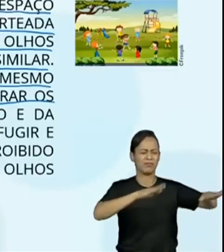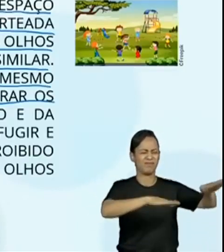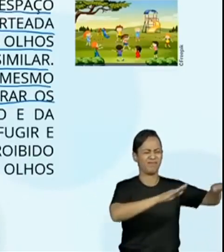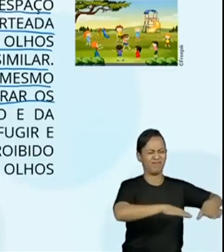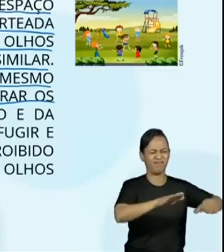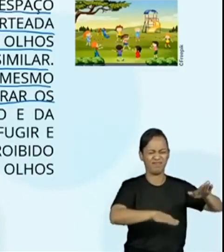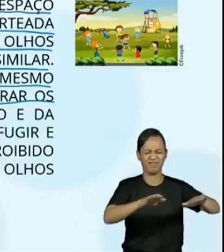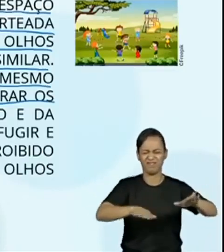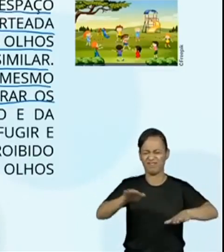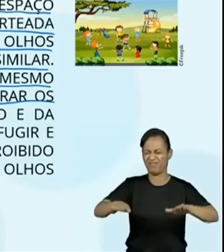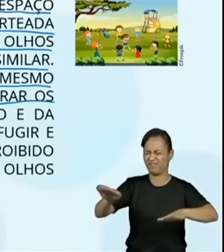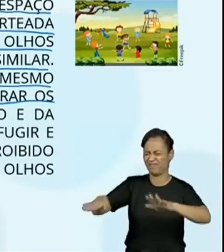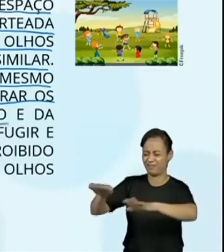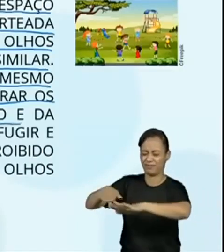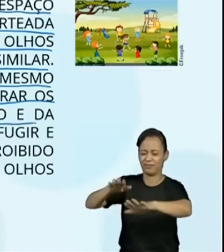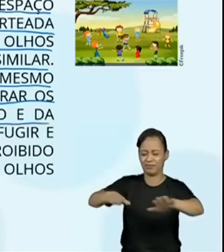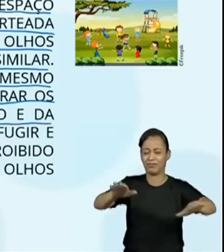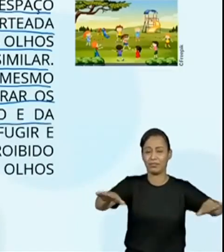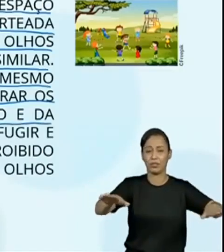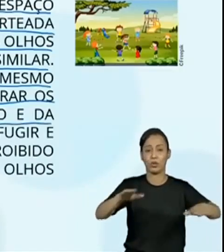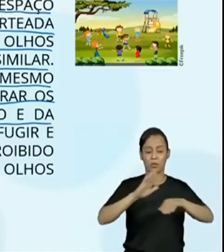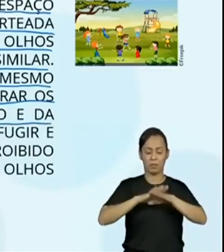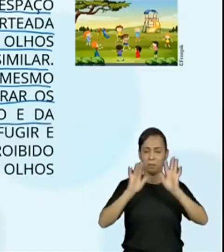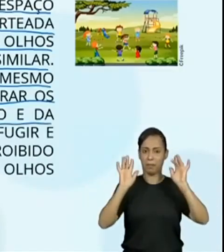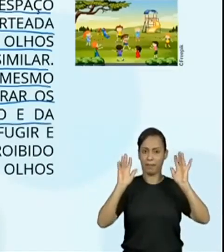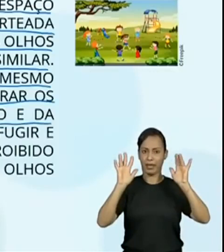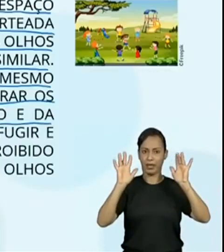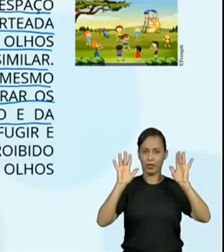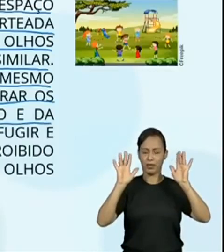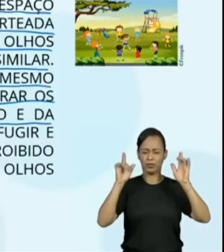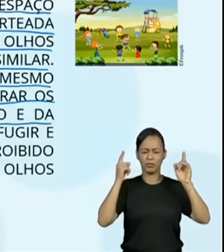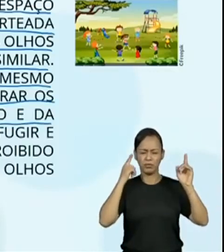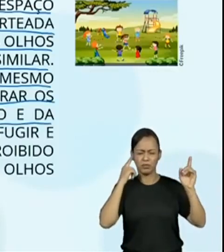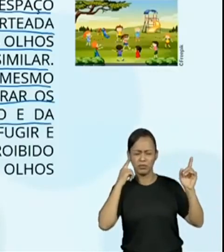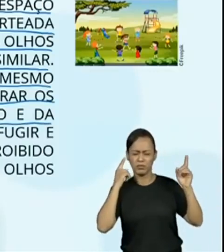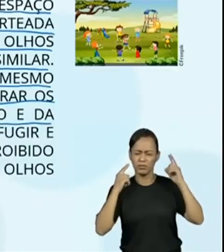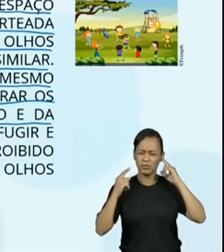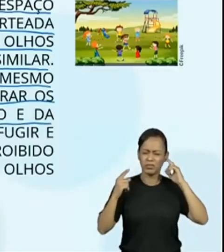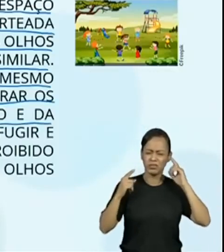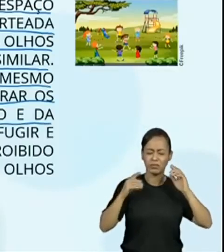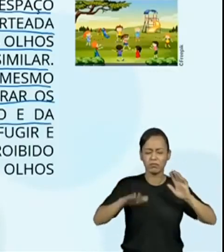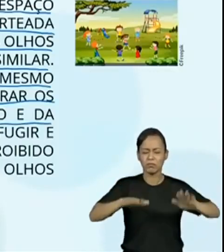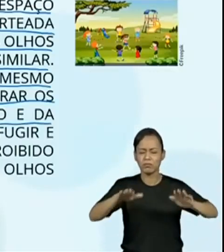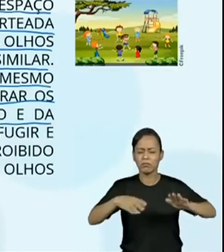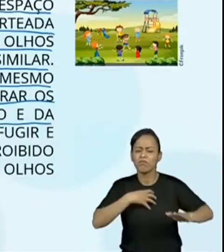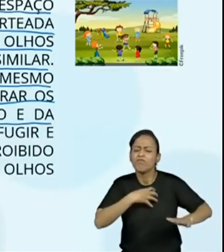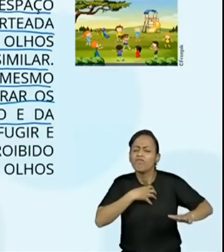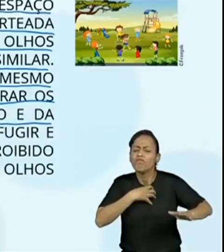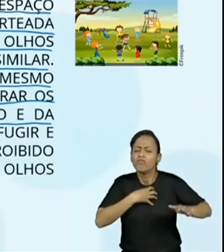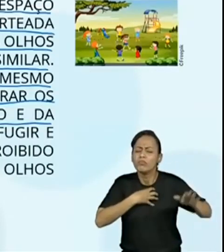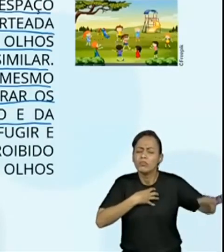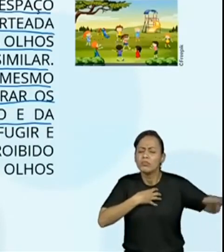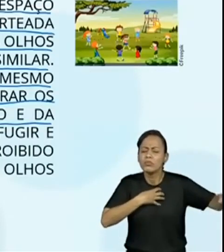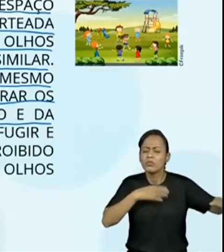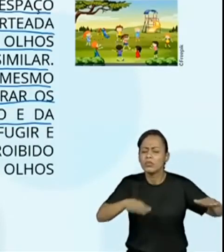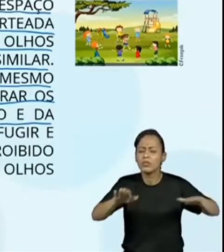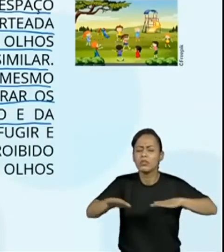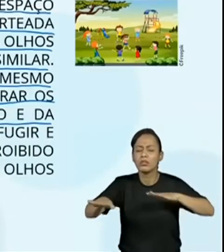utilizando os sentidos do tato e da audição. Aos